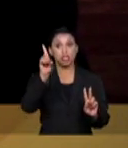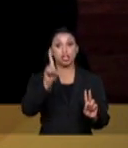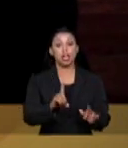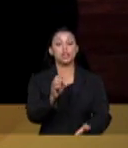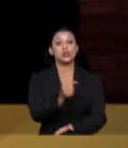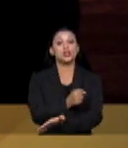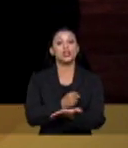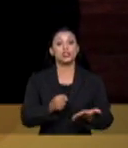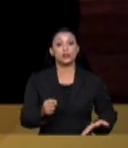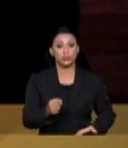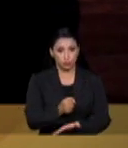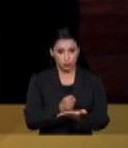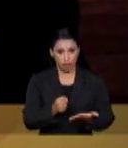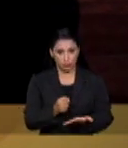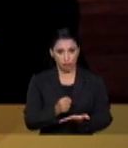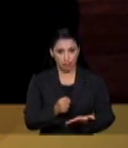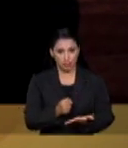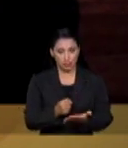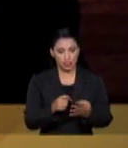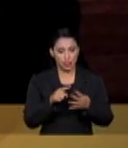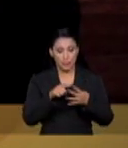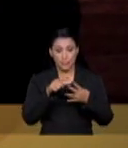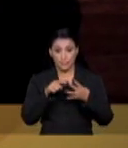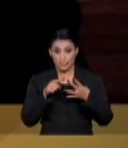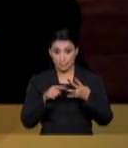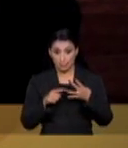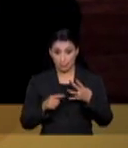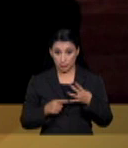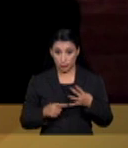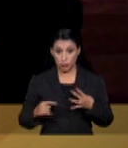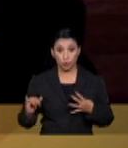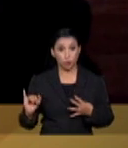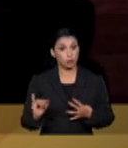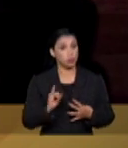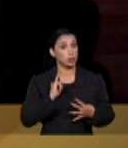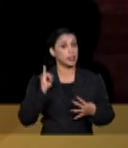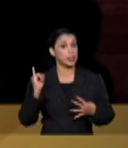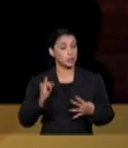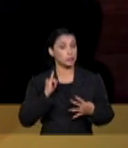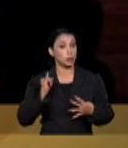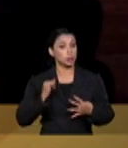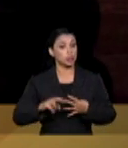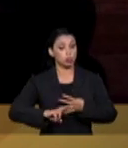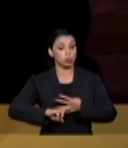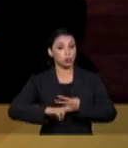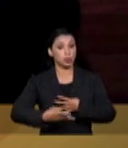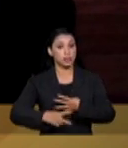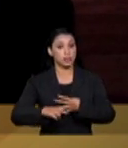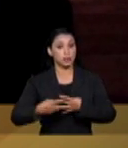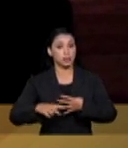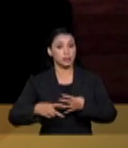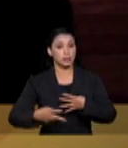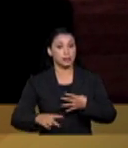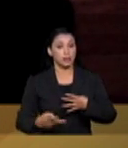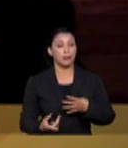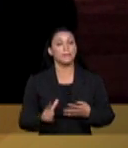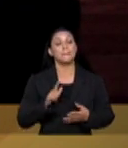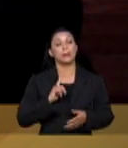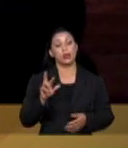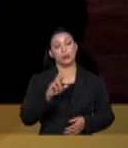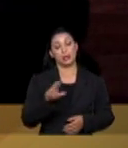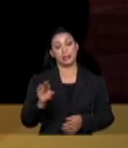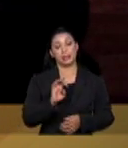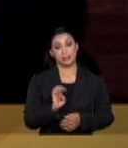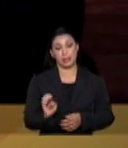fundamentais acarreta quatro consequências relevantes para o julgamento deste recurso extraordinário